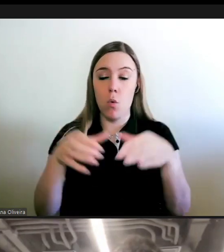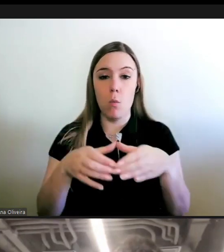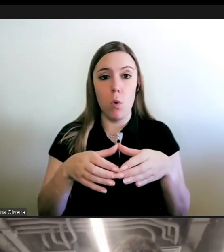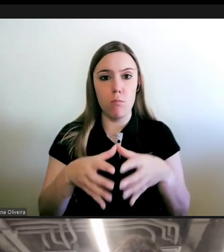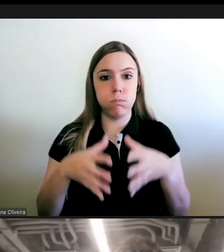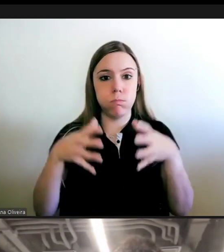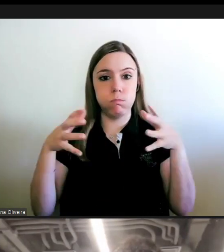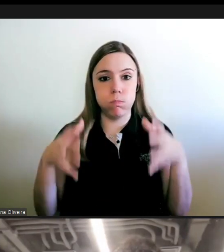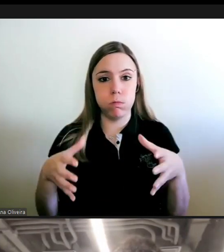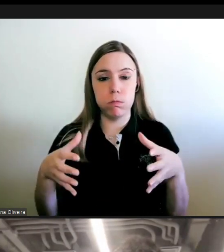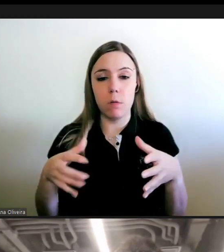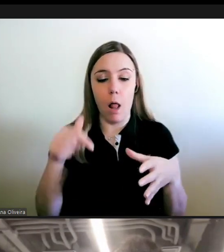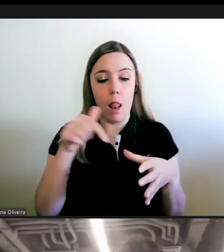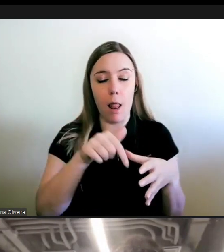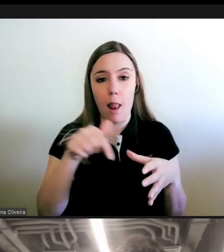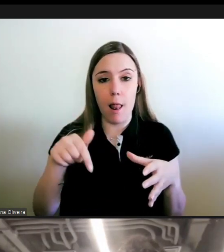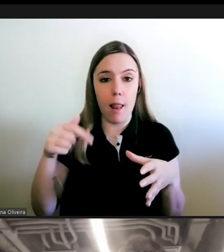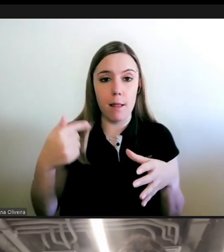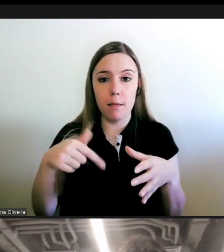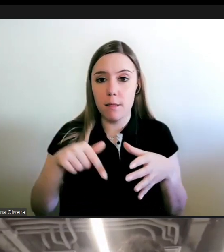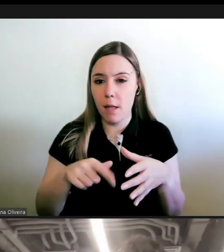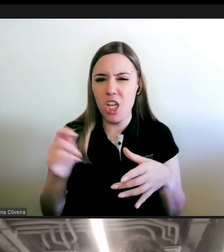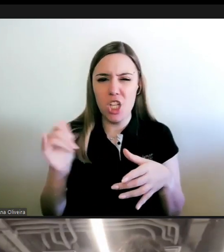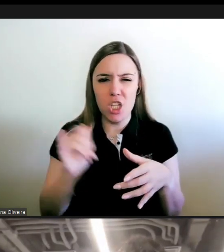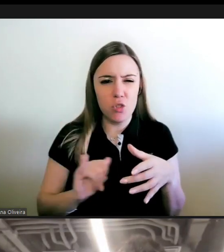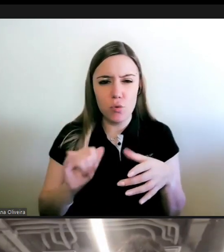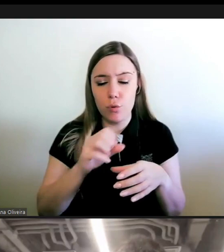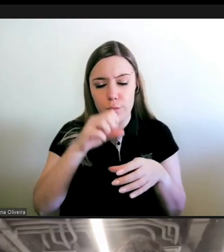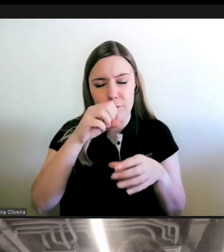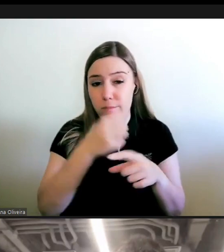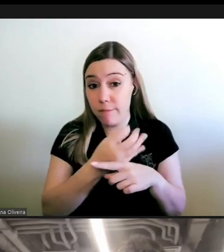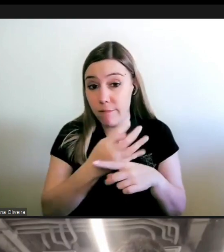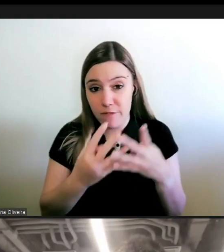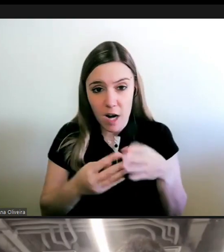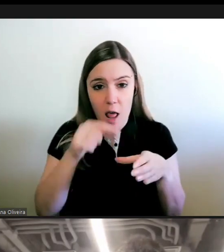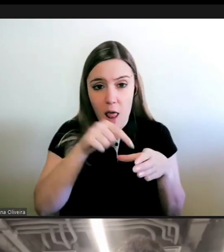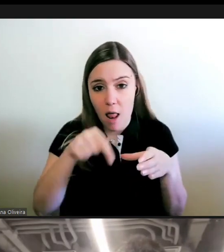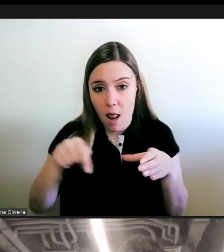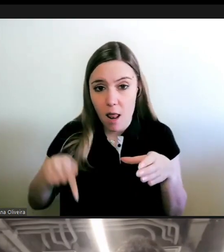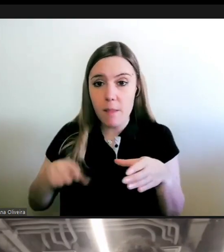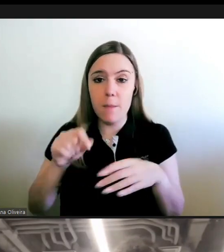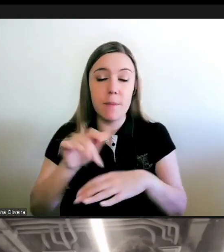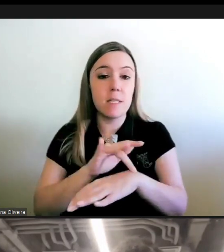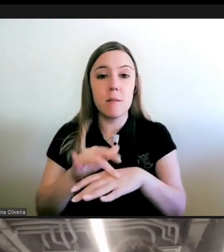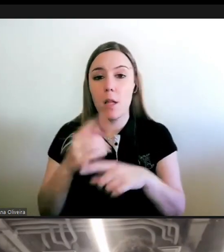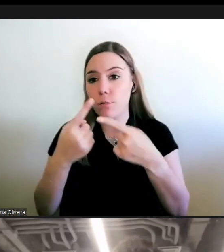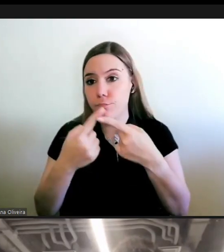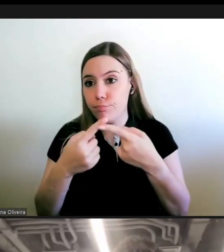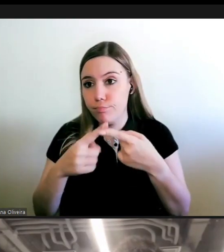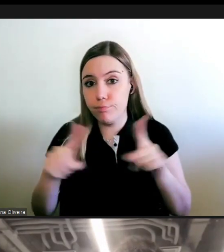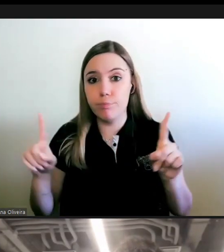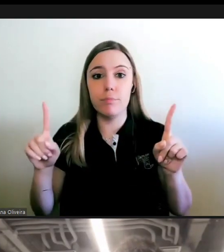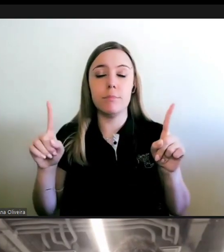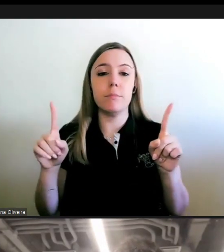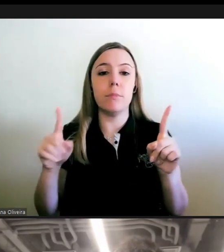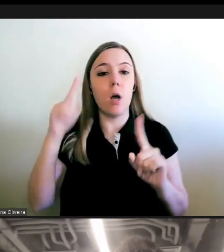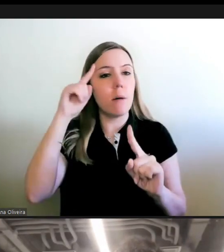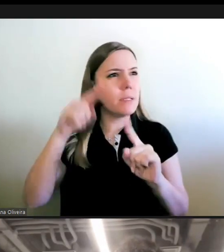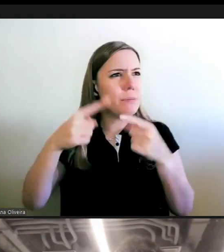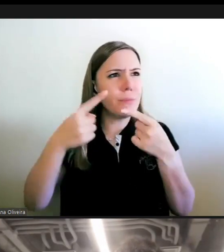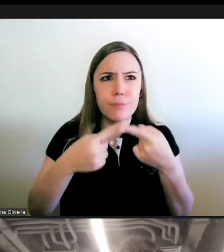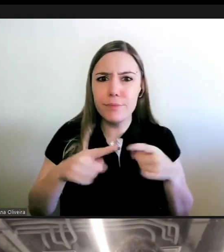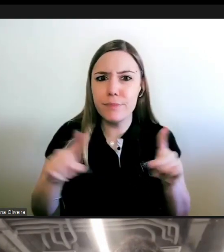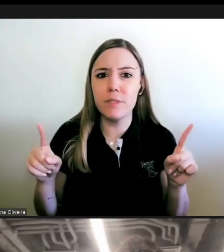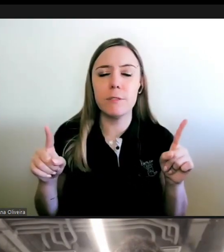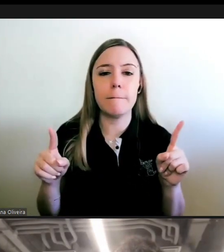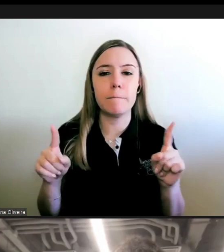composto por diferentes organizações, com diferentes sensibilidades, com diferentes fins, portanto,